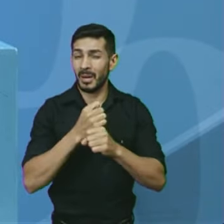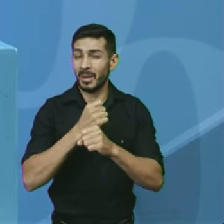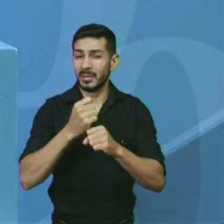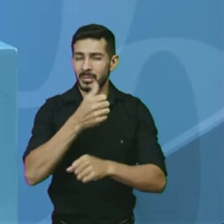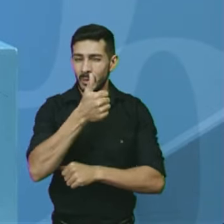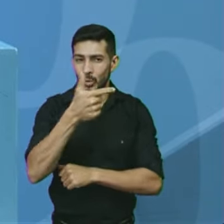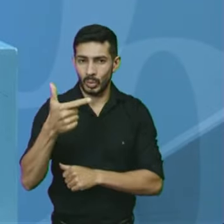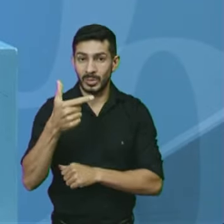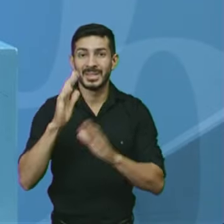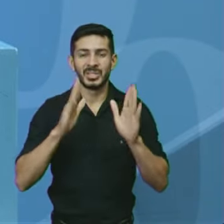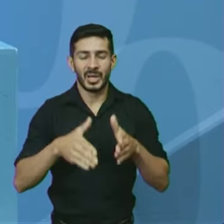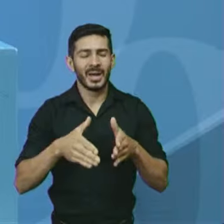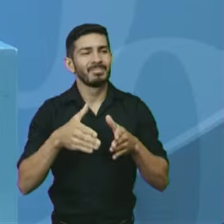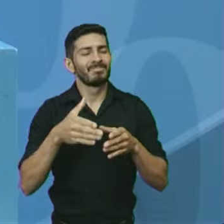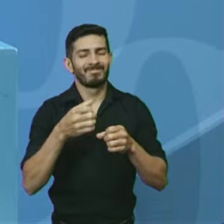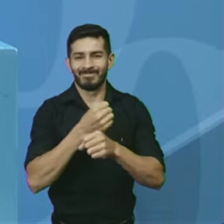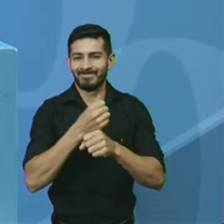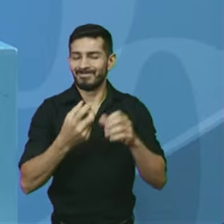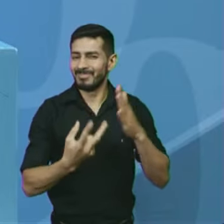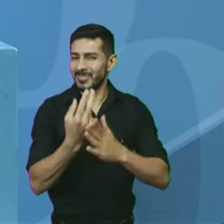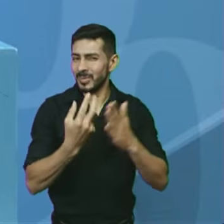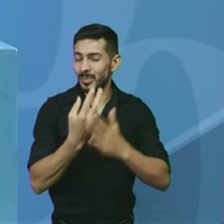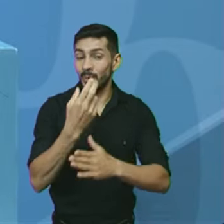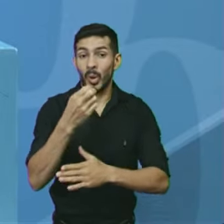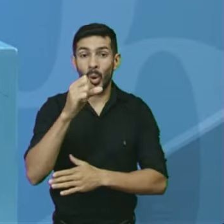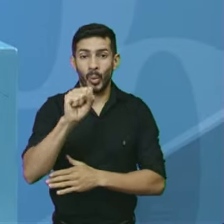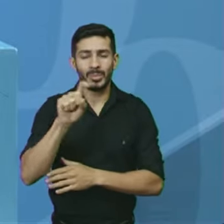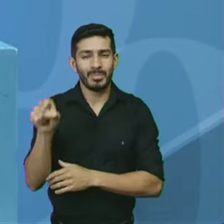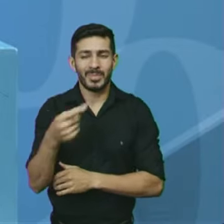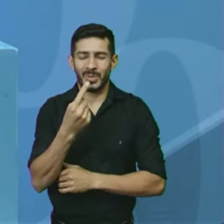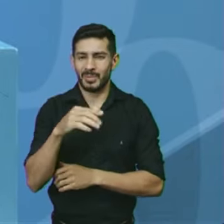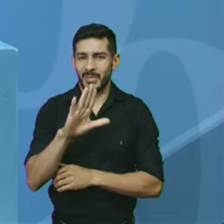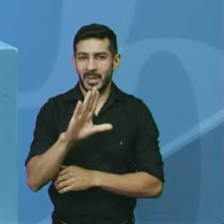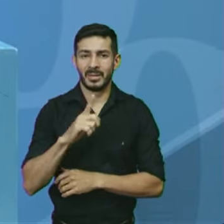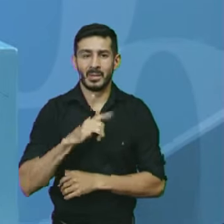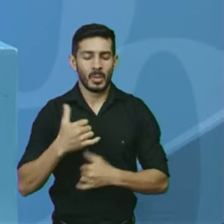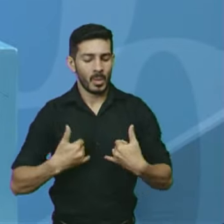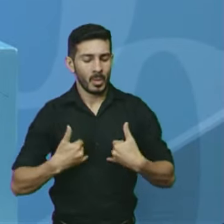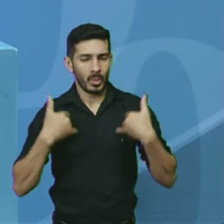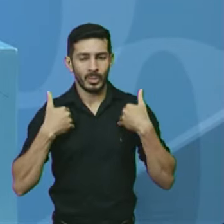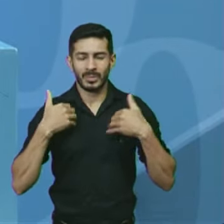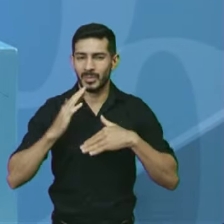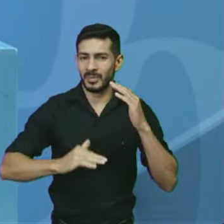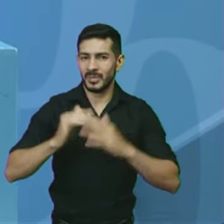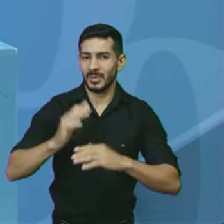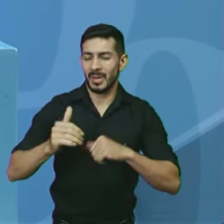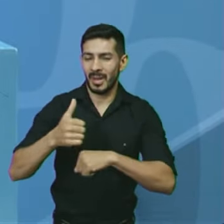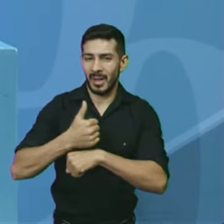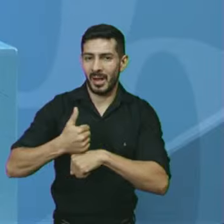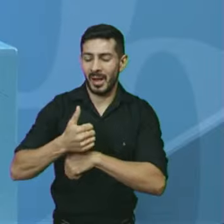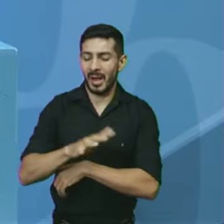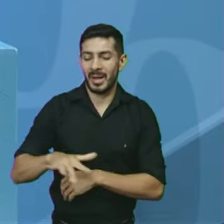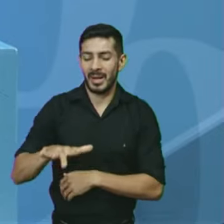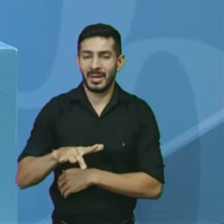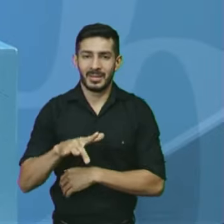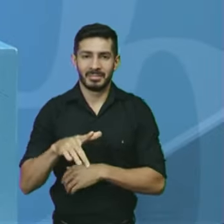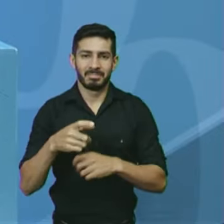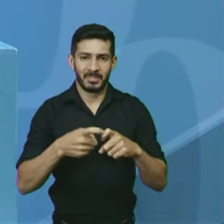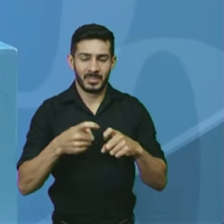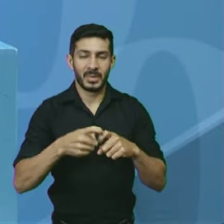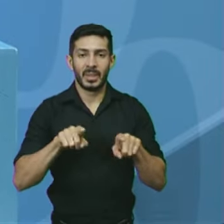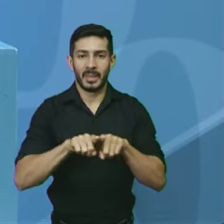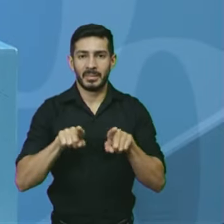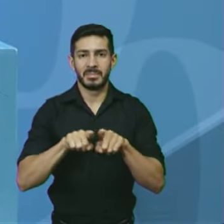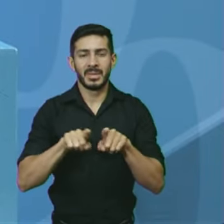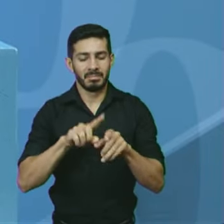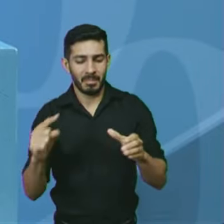fiz mais de 8.000 cirurgias Tenho muito orgulho de ser um profissional médico e pertencer ao município de eus eu gostaria